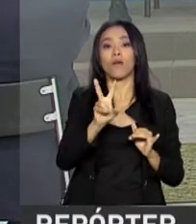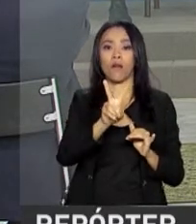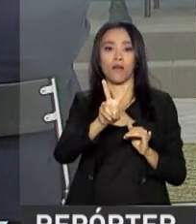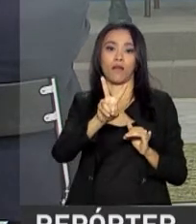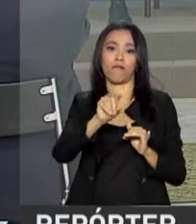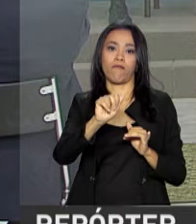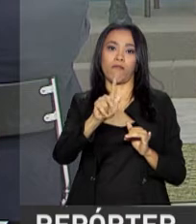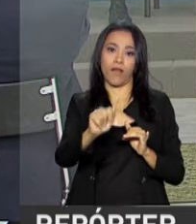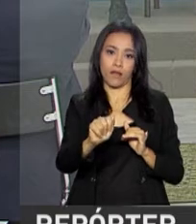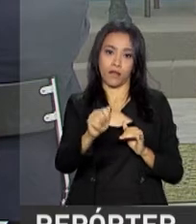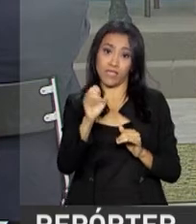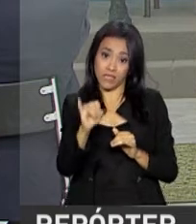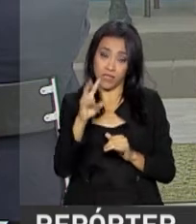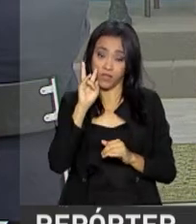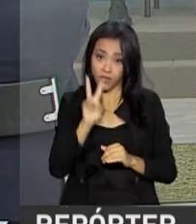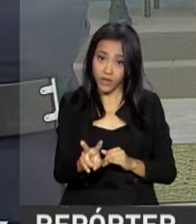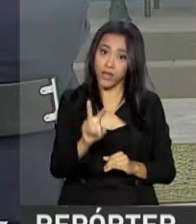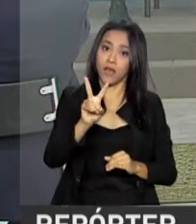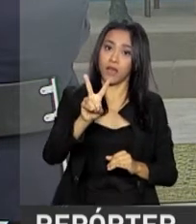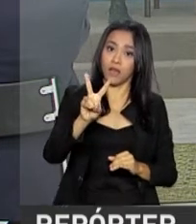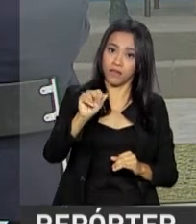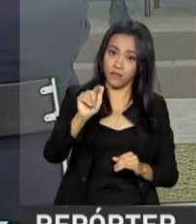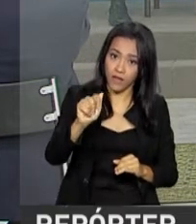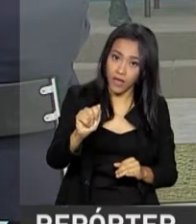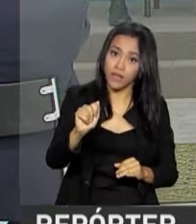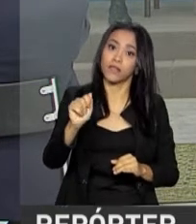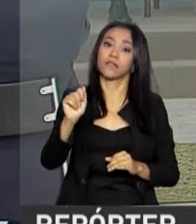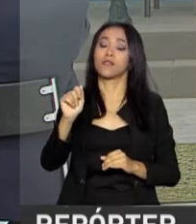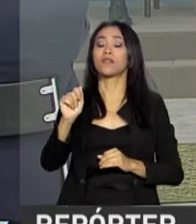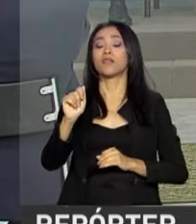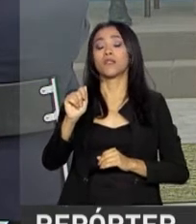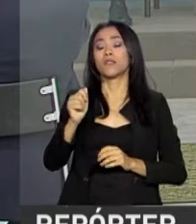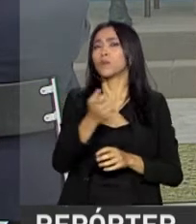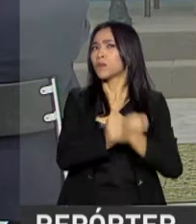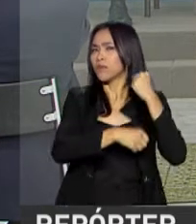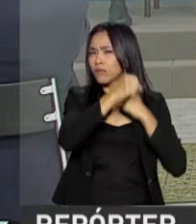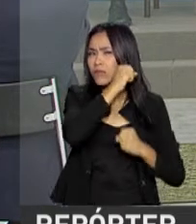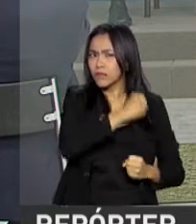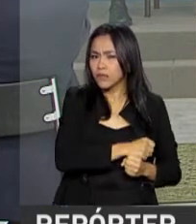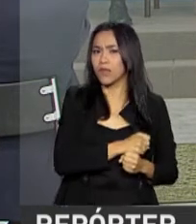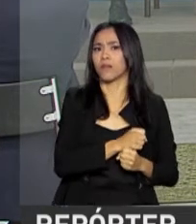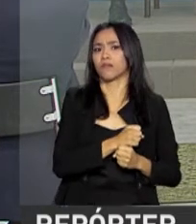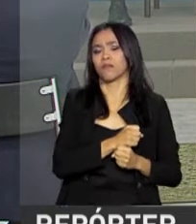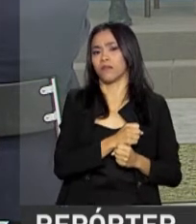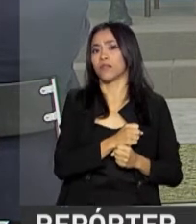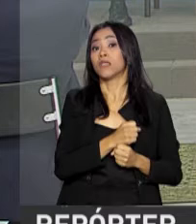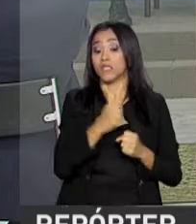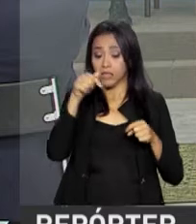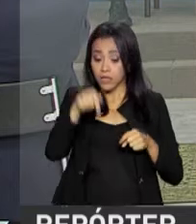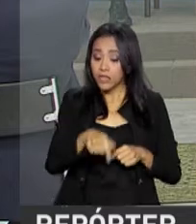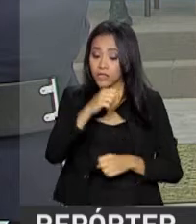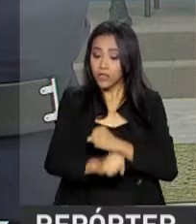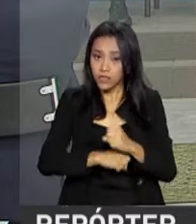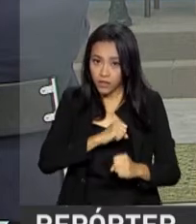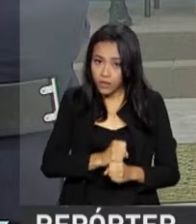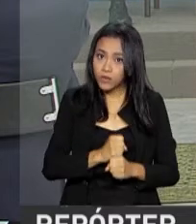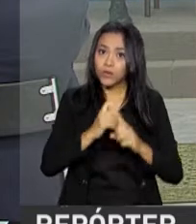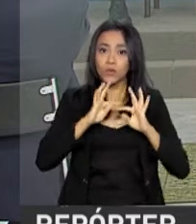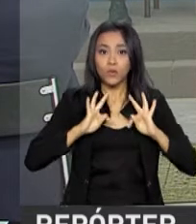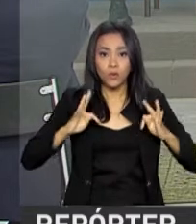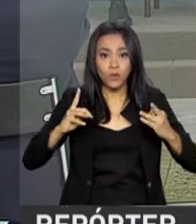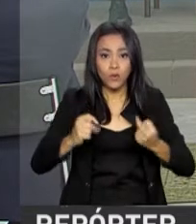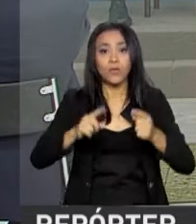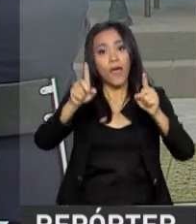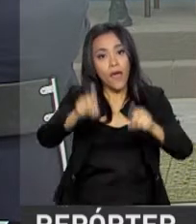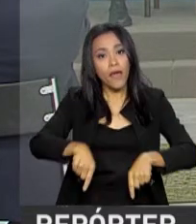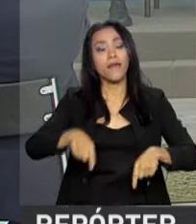as vagas geradas positivas do ano passado e deste ano são todas geradas